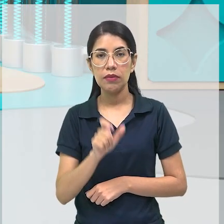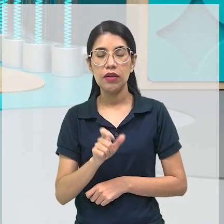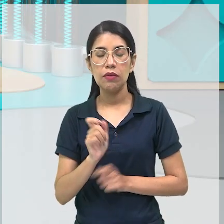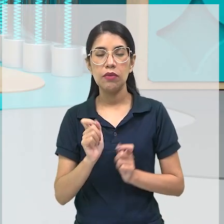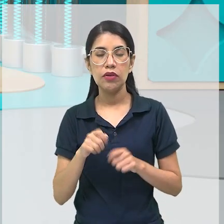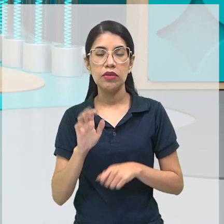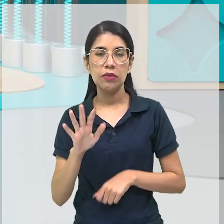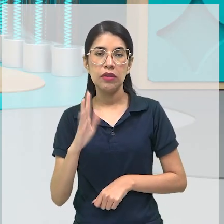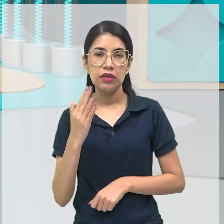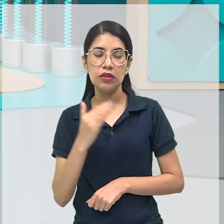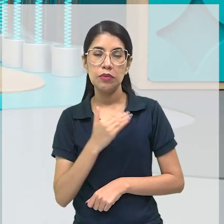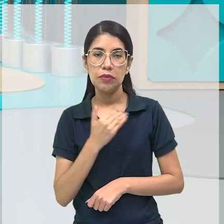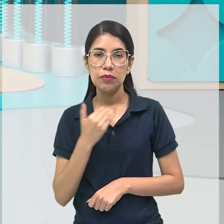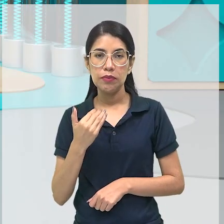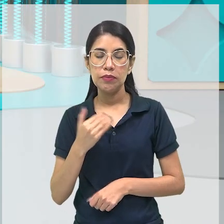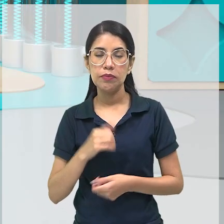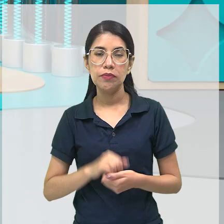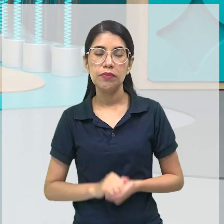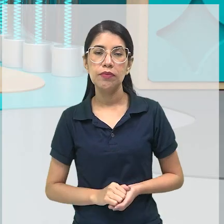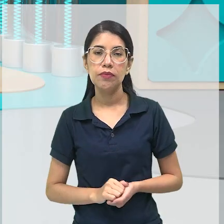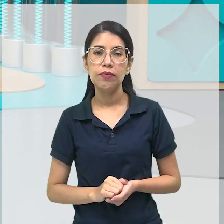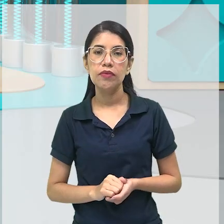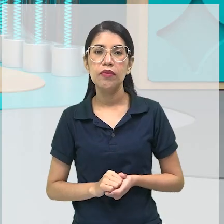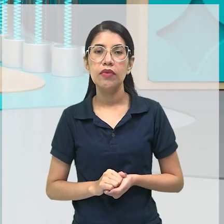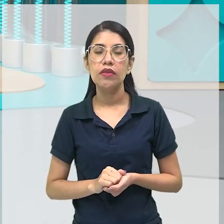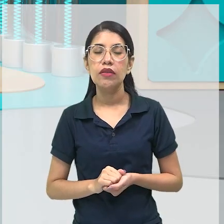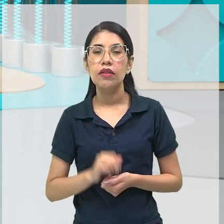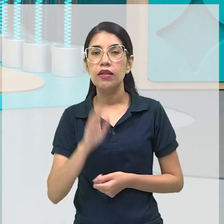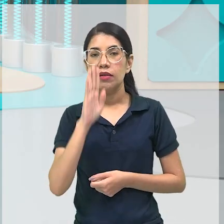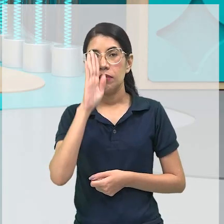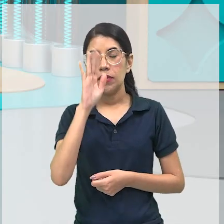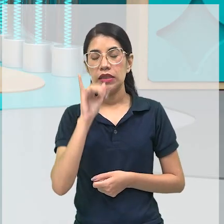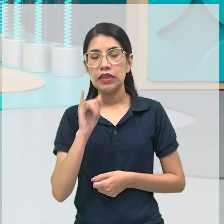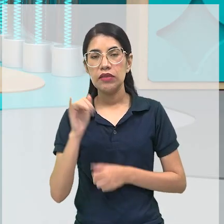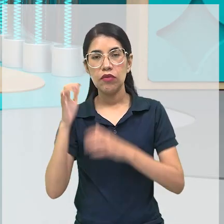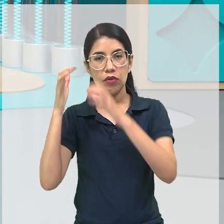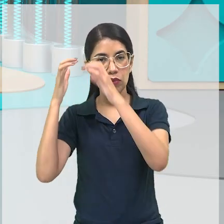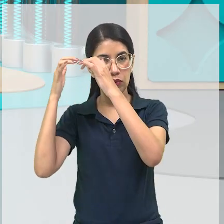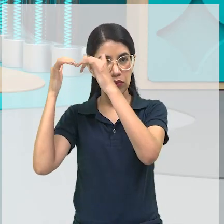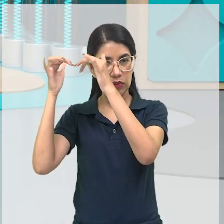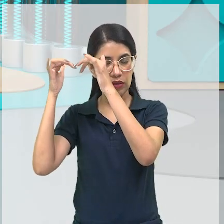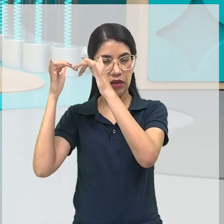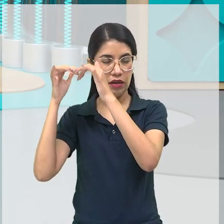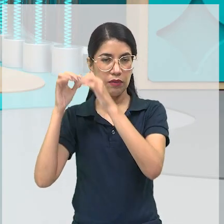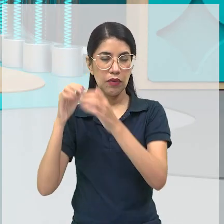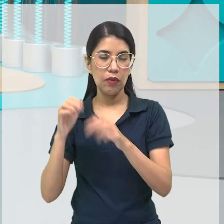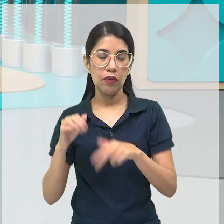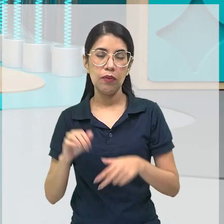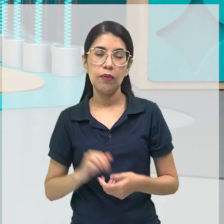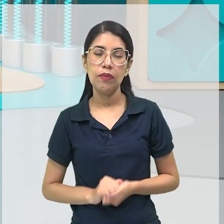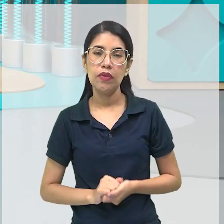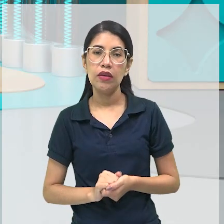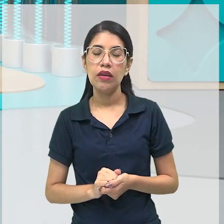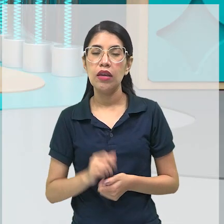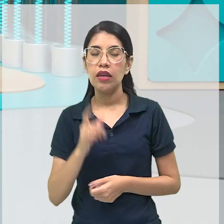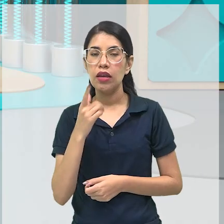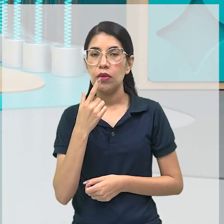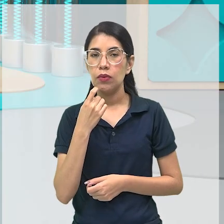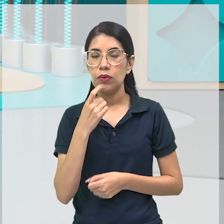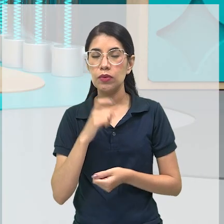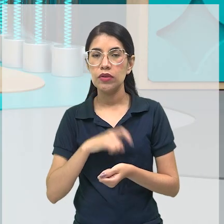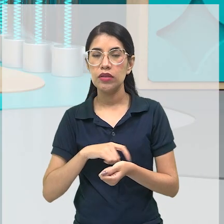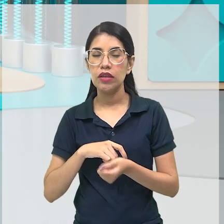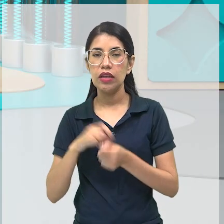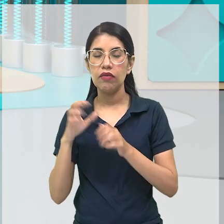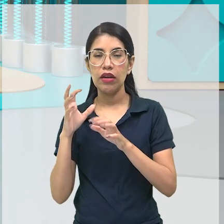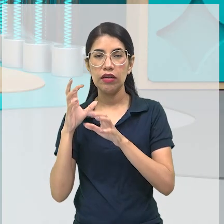óbito imediatamente, né? Principalmente se for na região do cérebro. Então, o sangue vai coagulando ali naquela